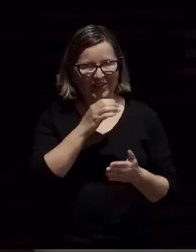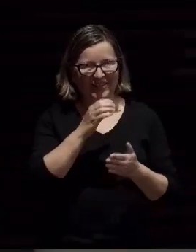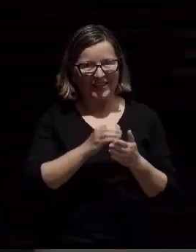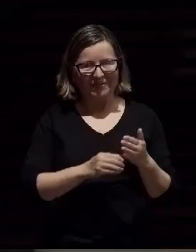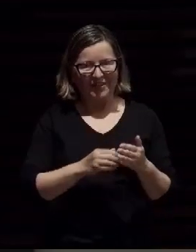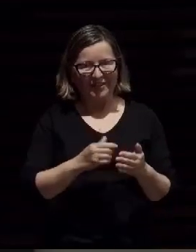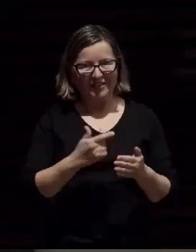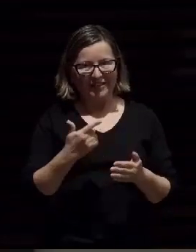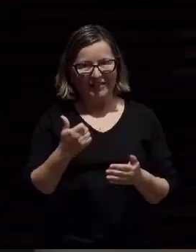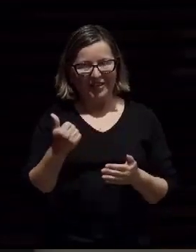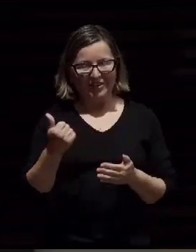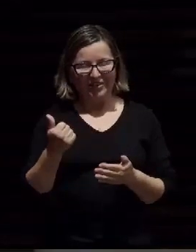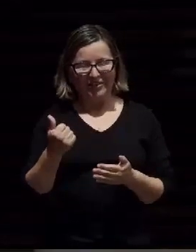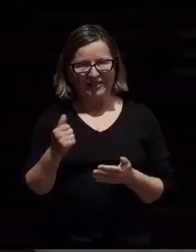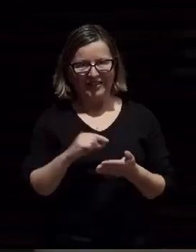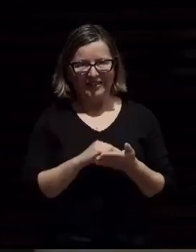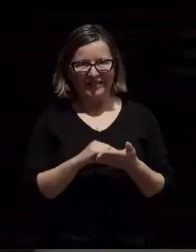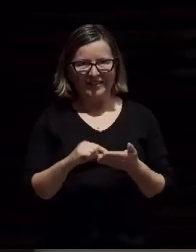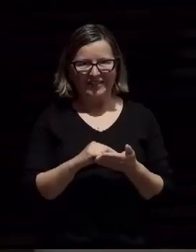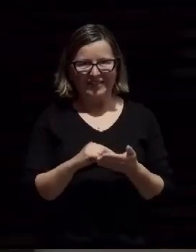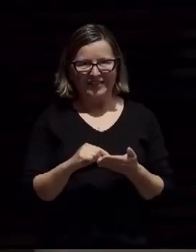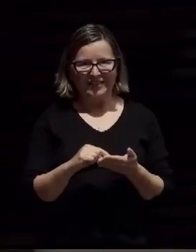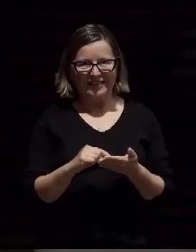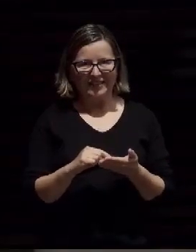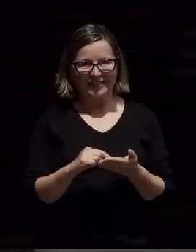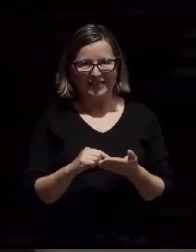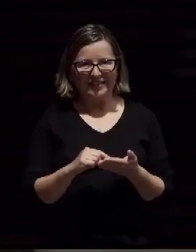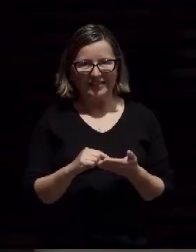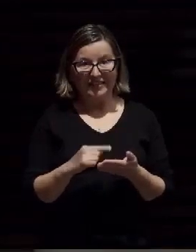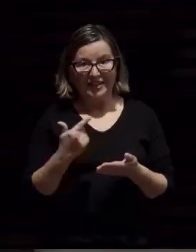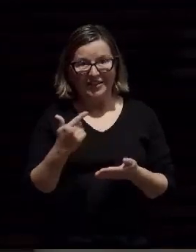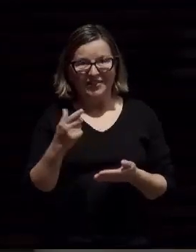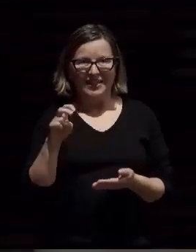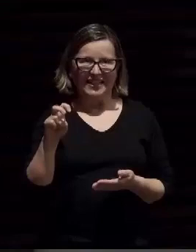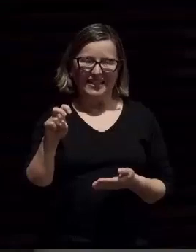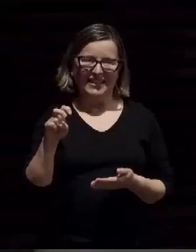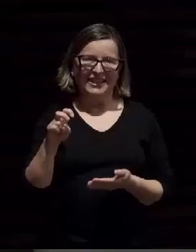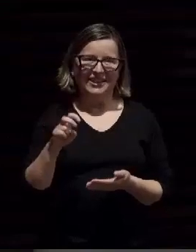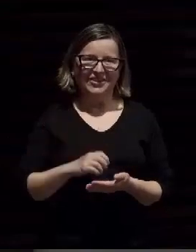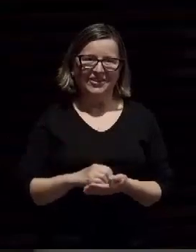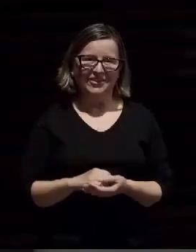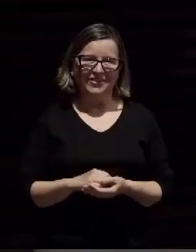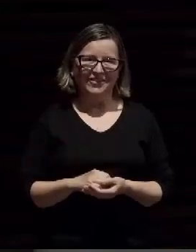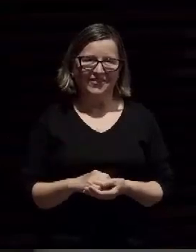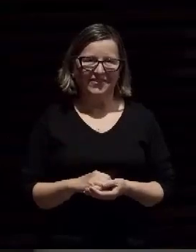21, versículo 25.